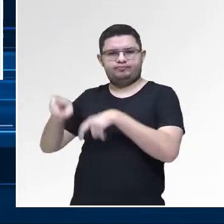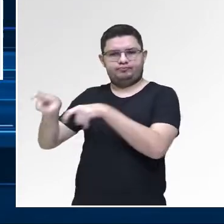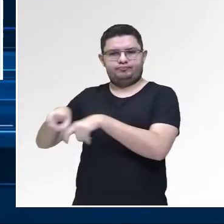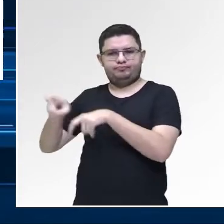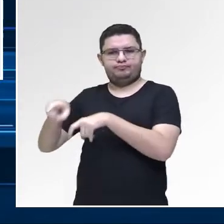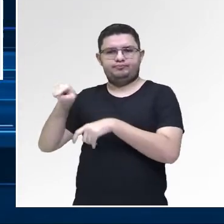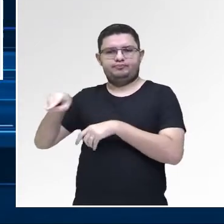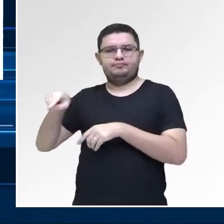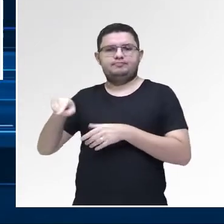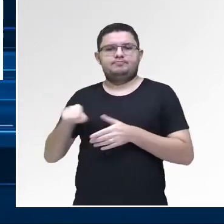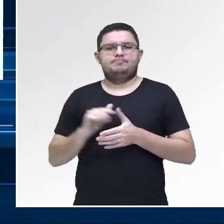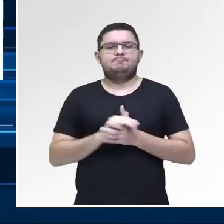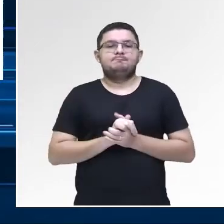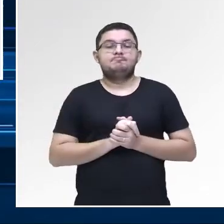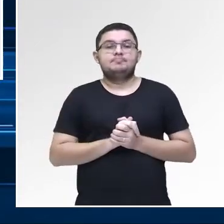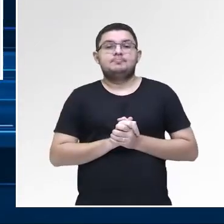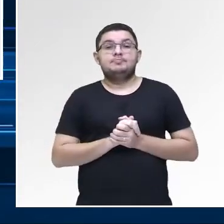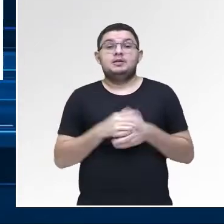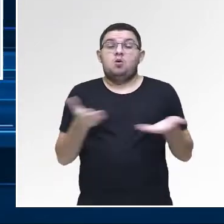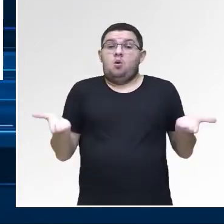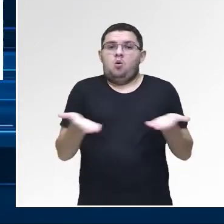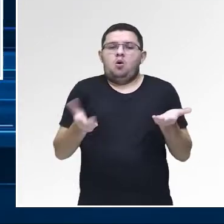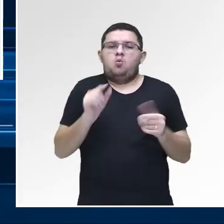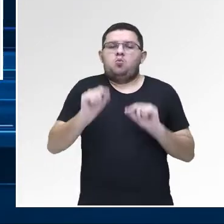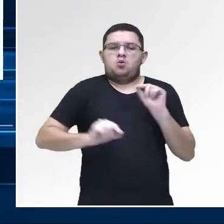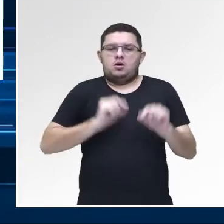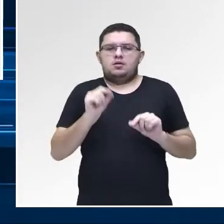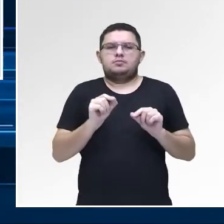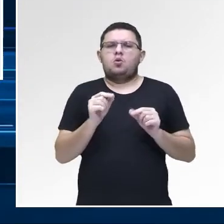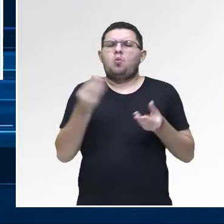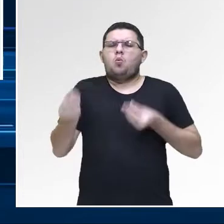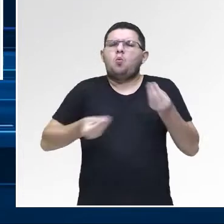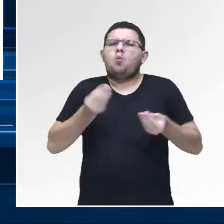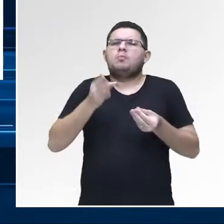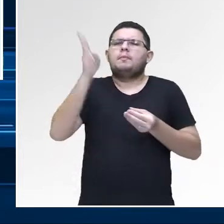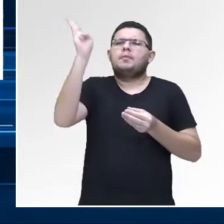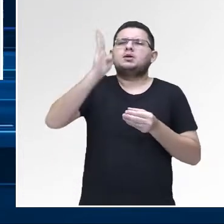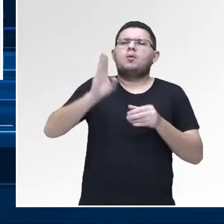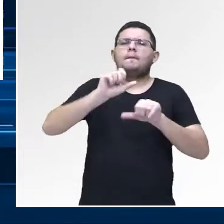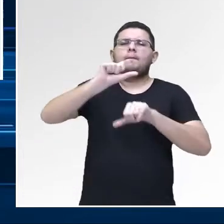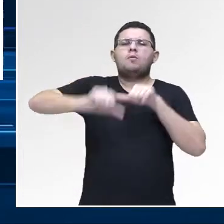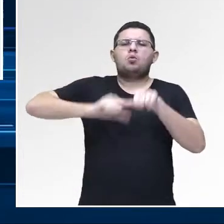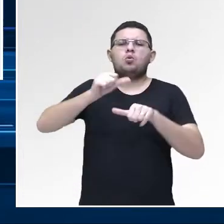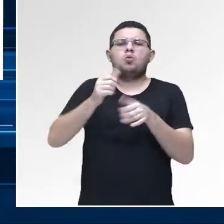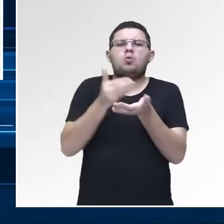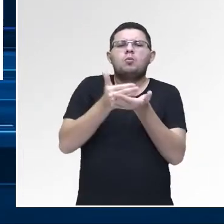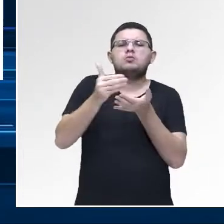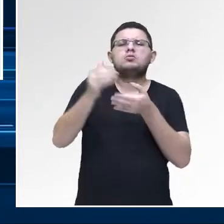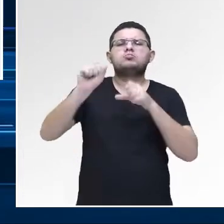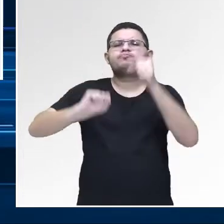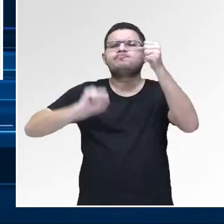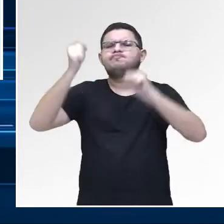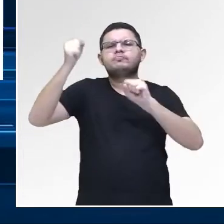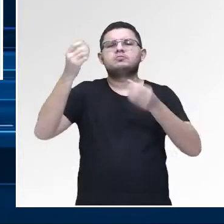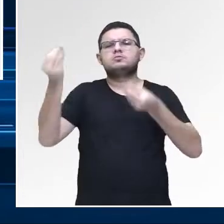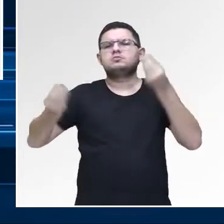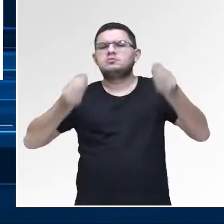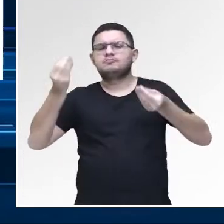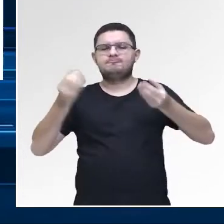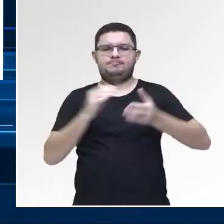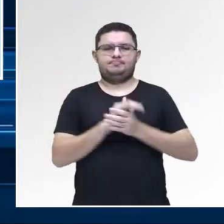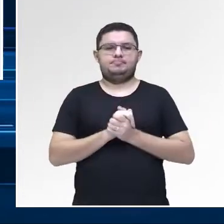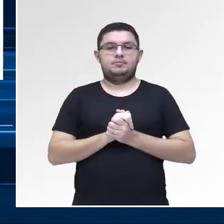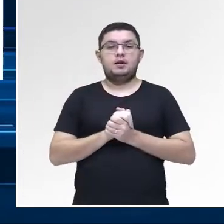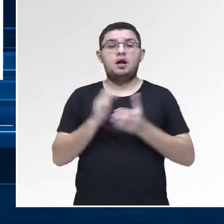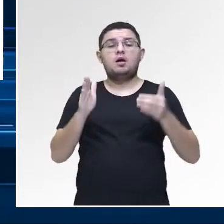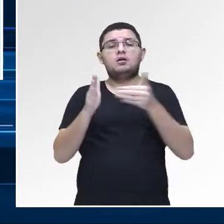ok? E a gente vai ver agora como que isso foi mudando. Até por volta de 1930, como